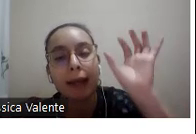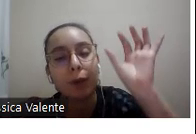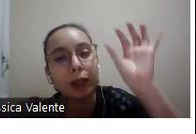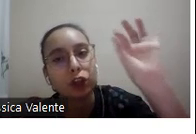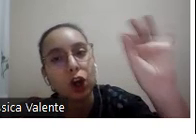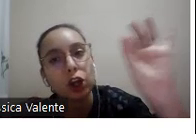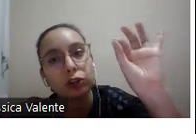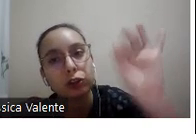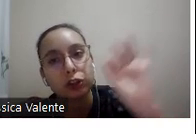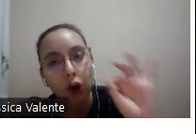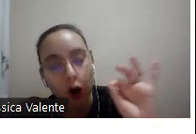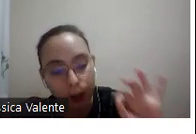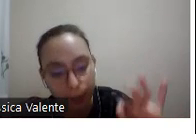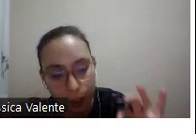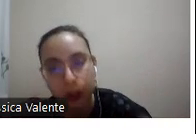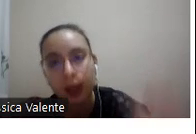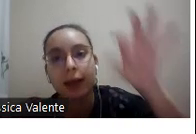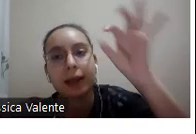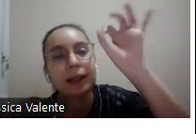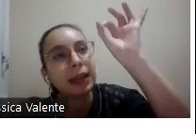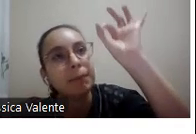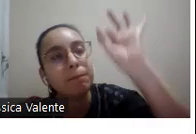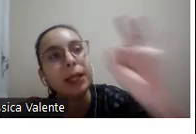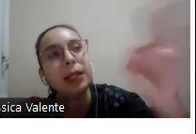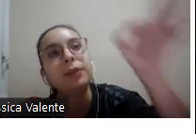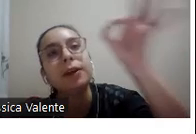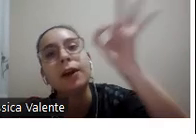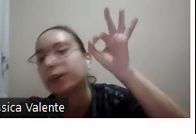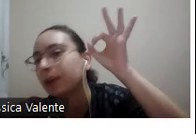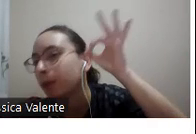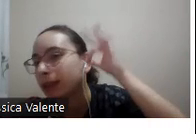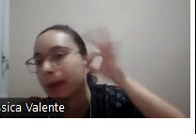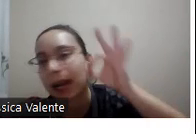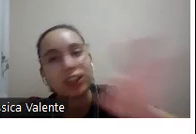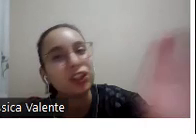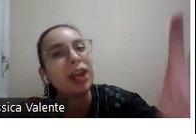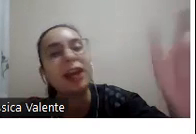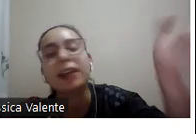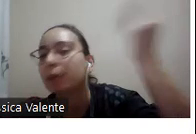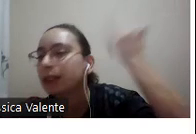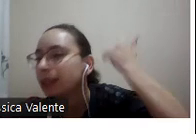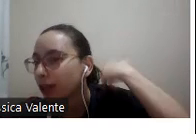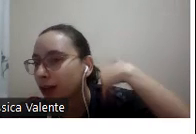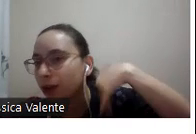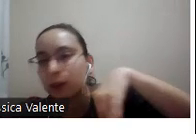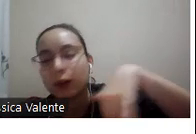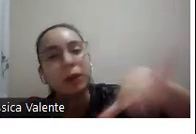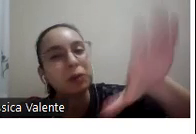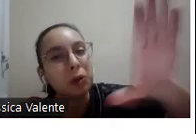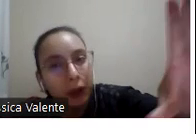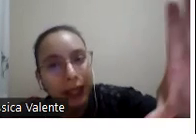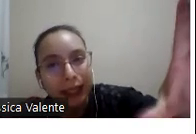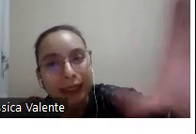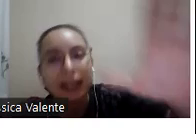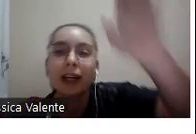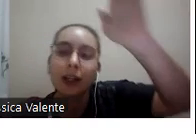aipim, aí bota todos os nomes que esse aipim, que pode ser macaxeira, que pode ser qualquer outro nome que eu